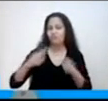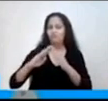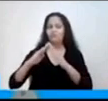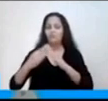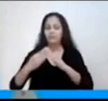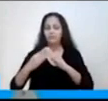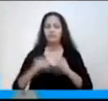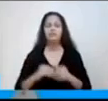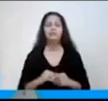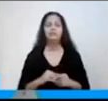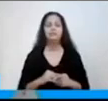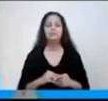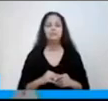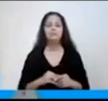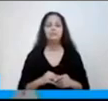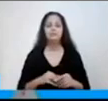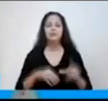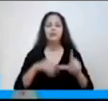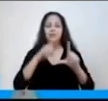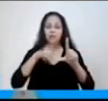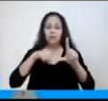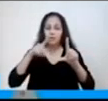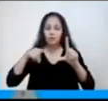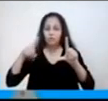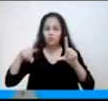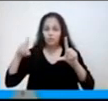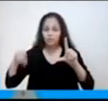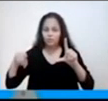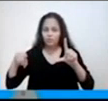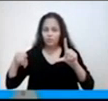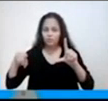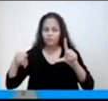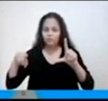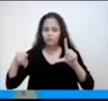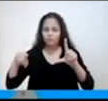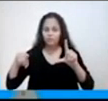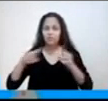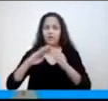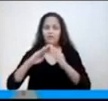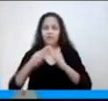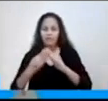cidades. Esse gráfico aqui na página 238, vamos dar uma lida.